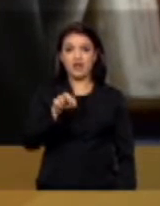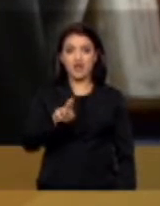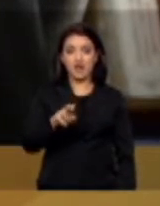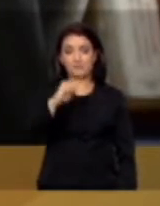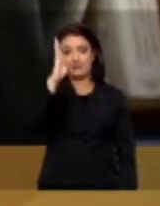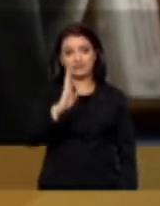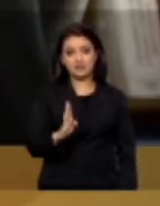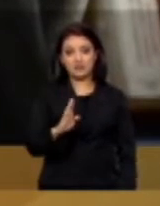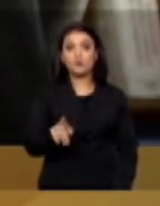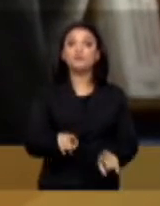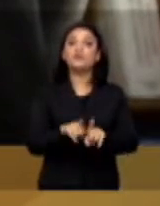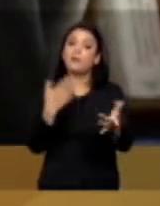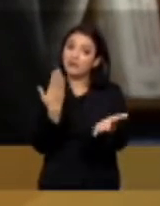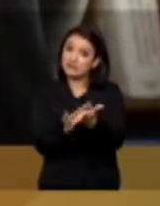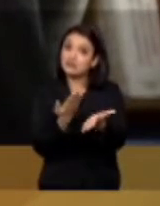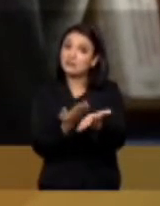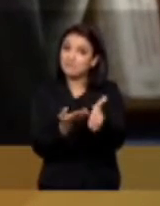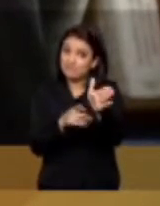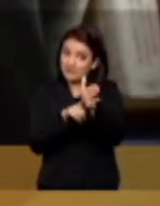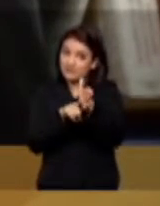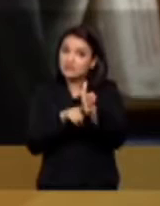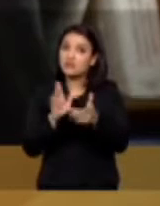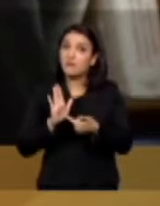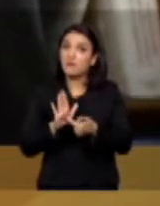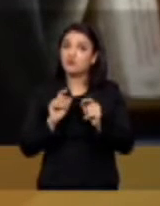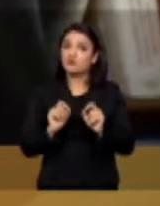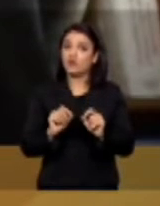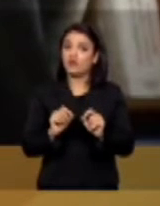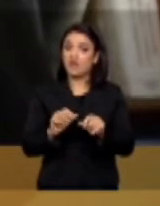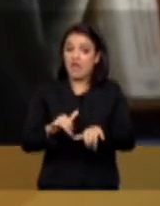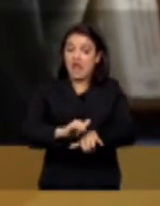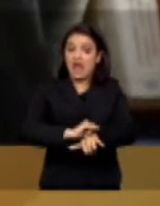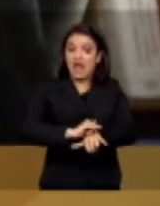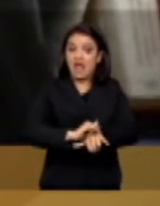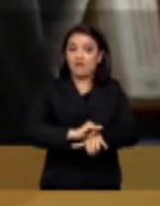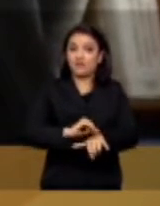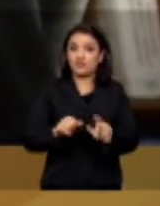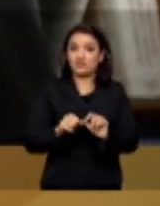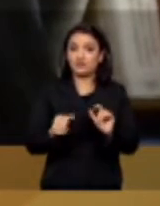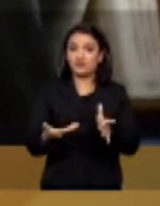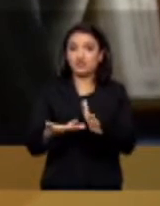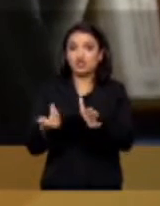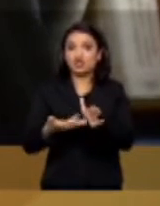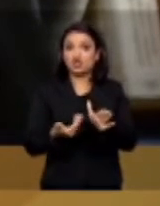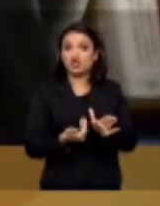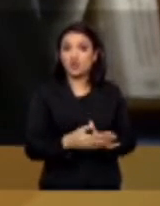estudo mostra também, senhor presidente, que se estima que a Lava Jato retirou cerca de